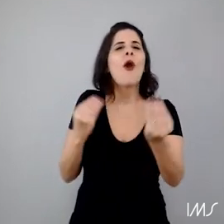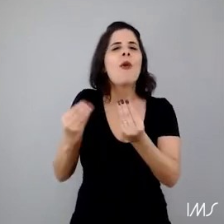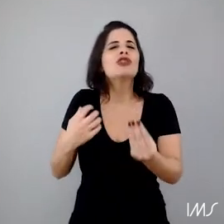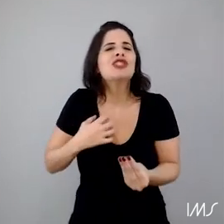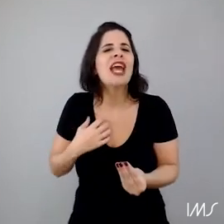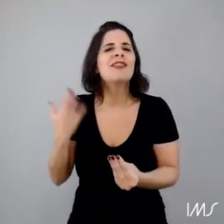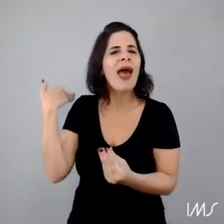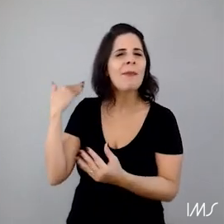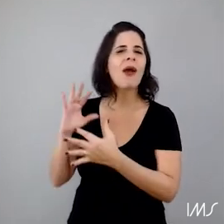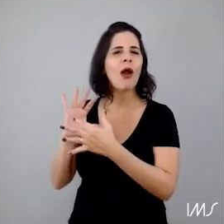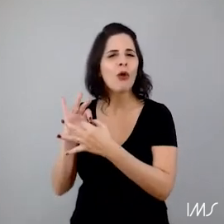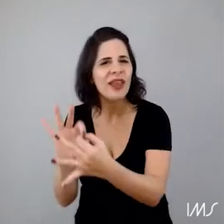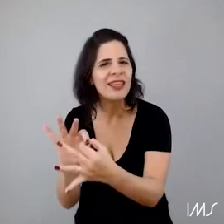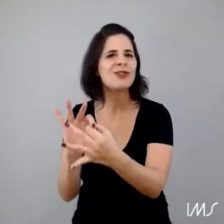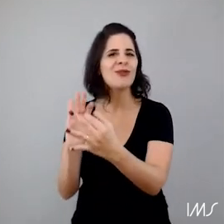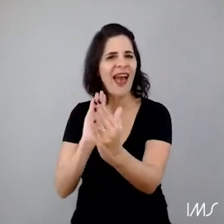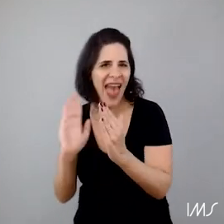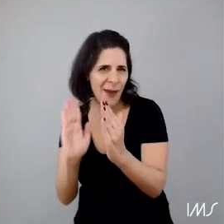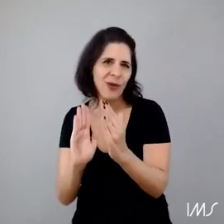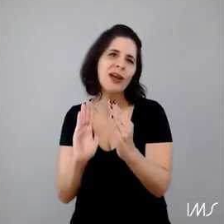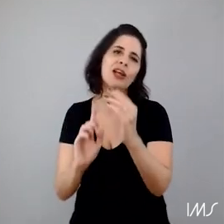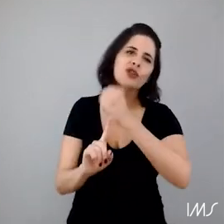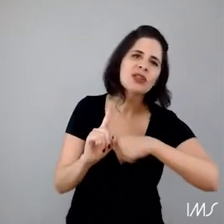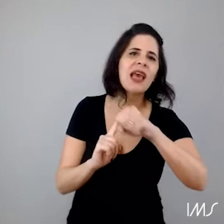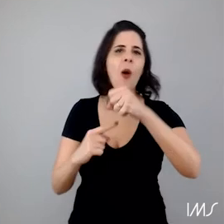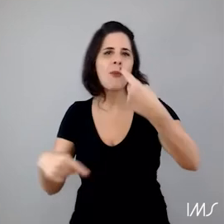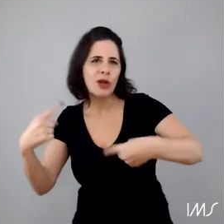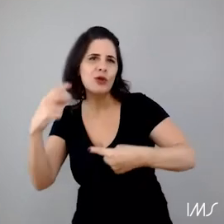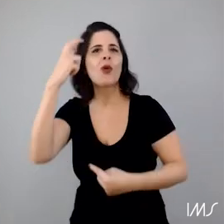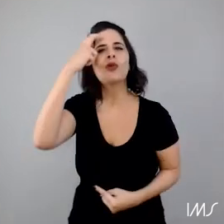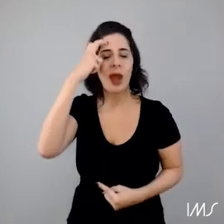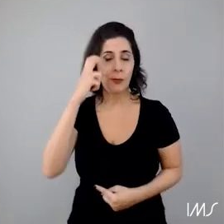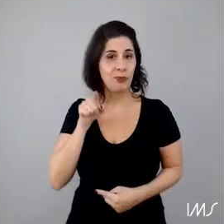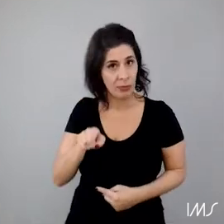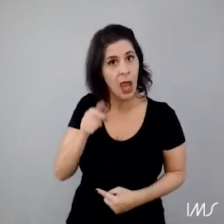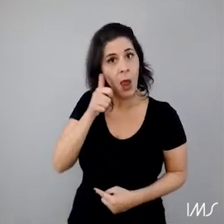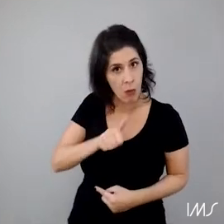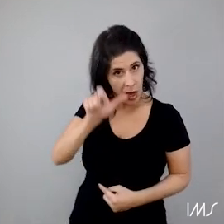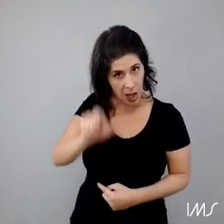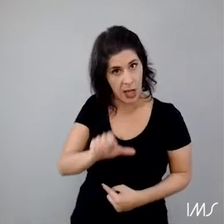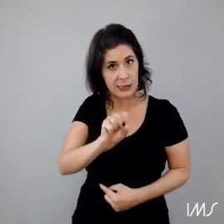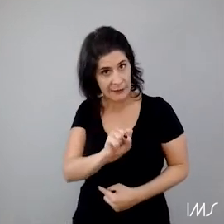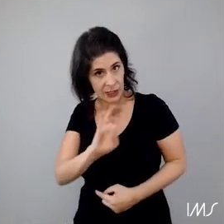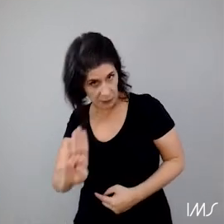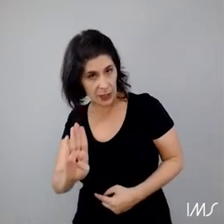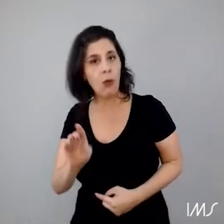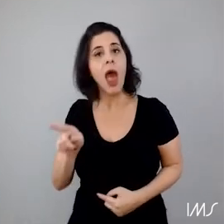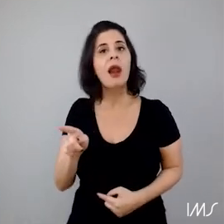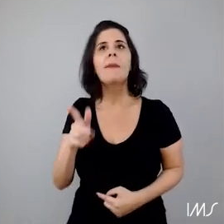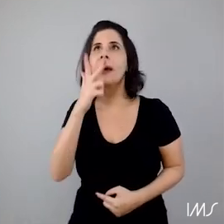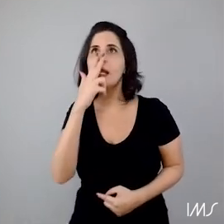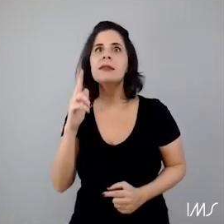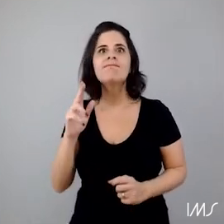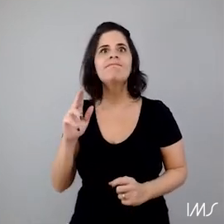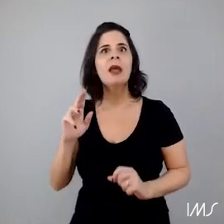social, comercial e política da época. Stefani Abril assiste a esse movimento todo, já que